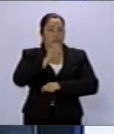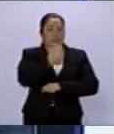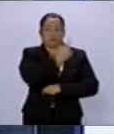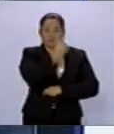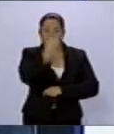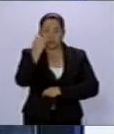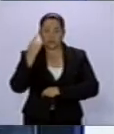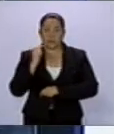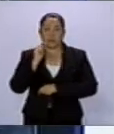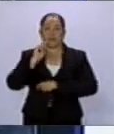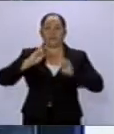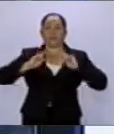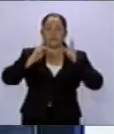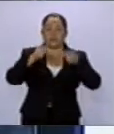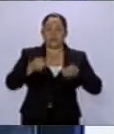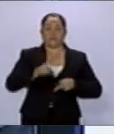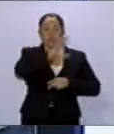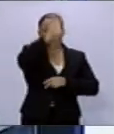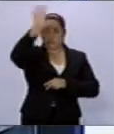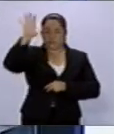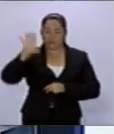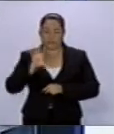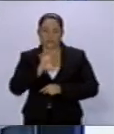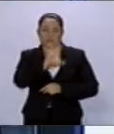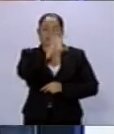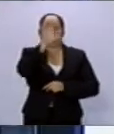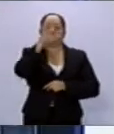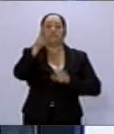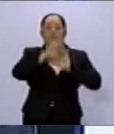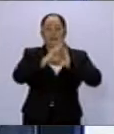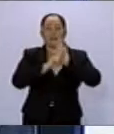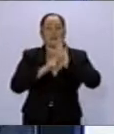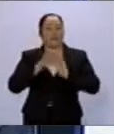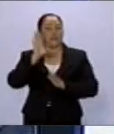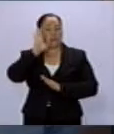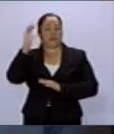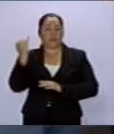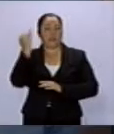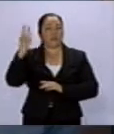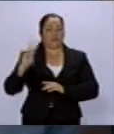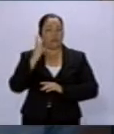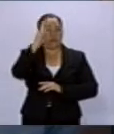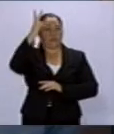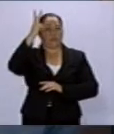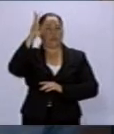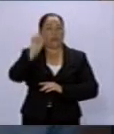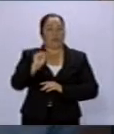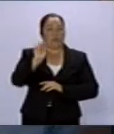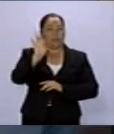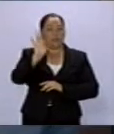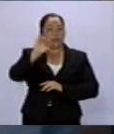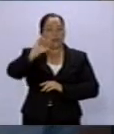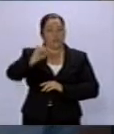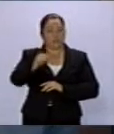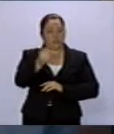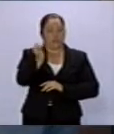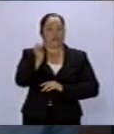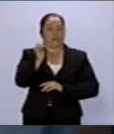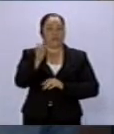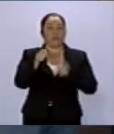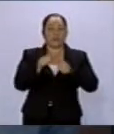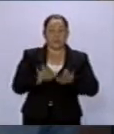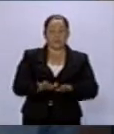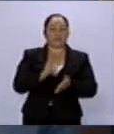Inclusive tem reconhecido Esse princípio como um princípio válido em decisões inclusive do STJ no sentido da permanência desse